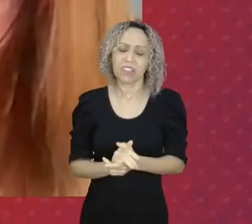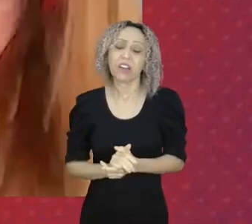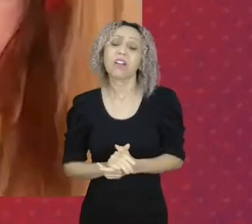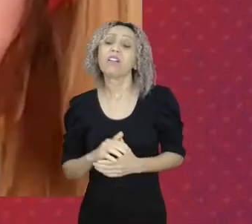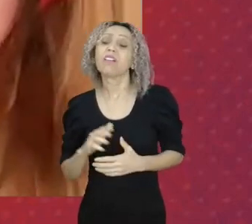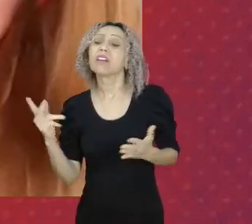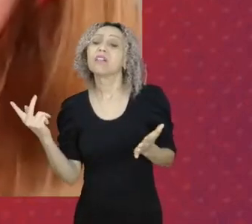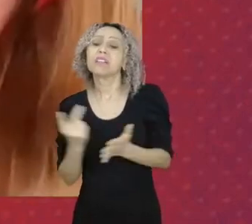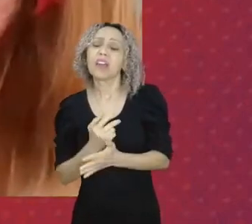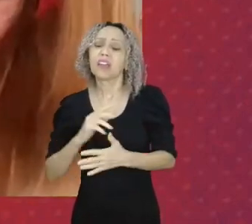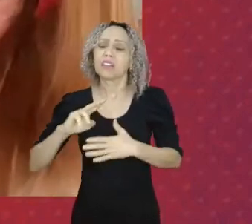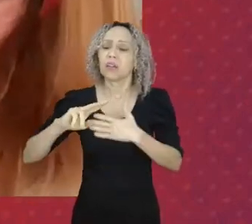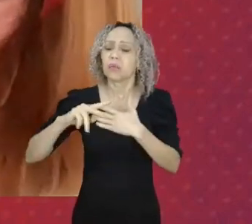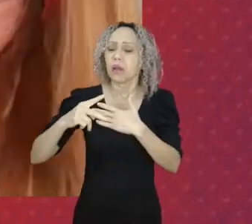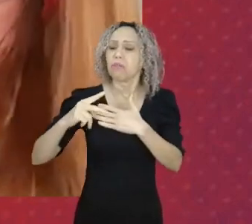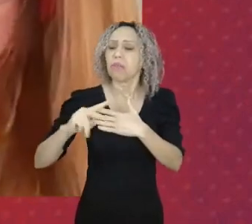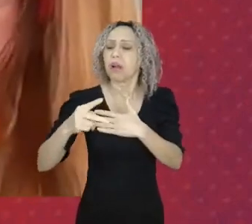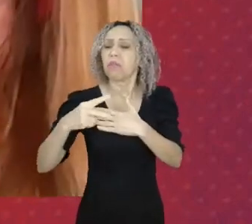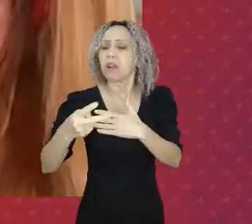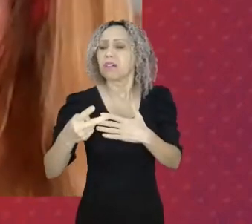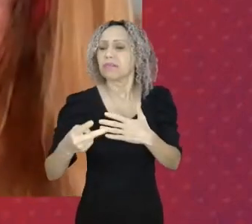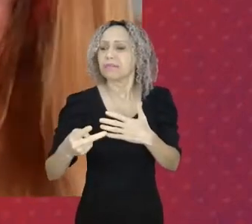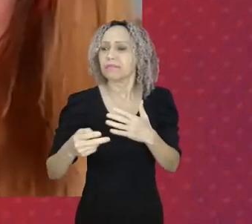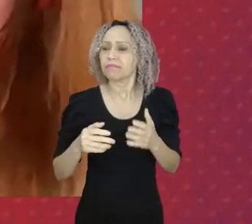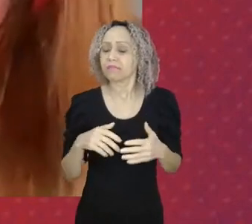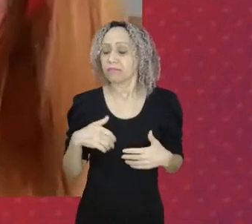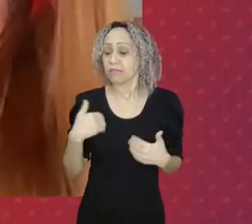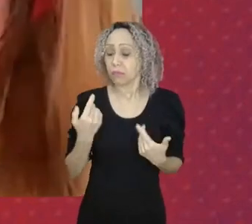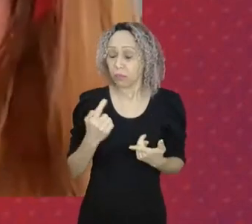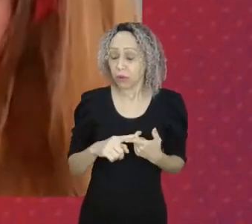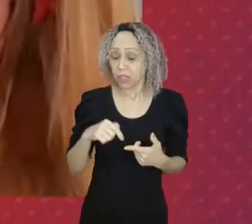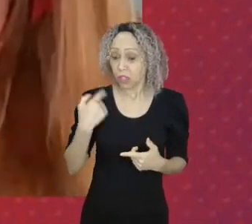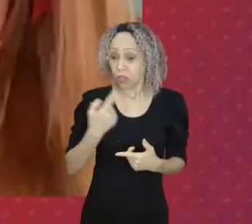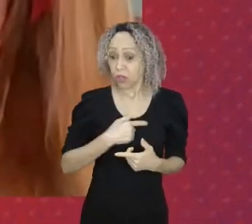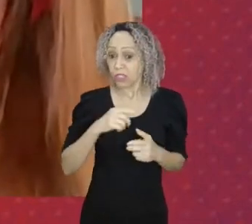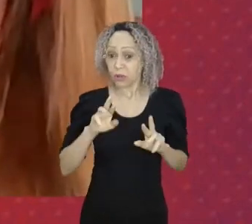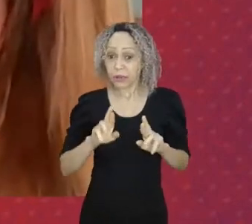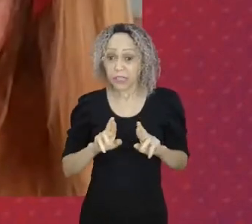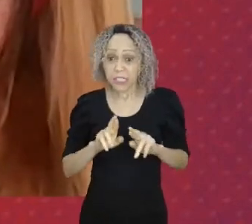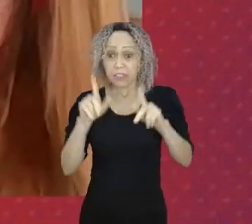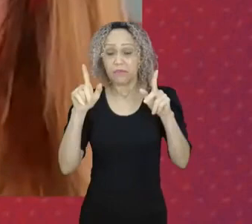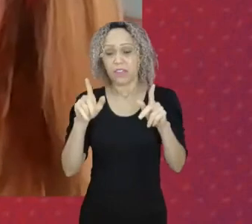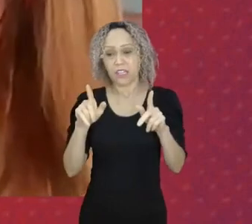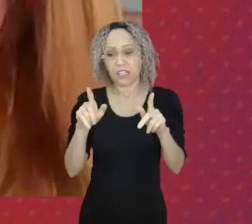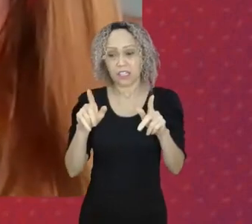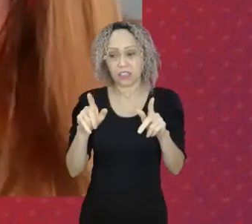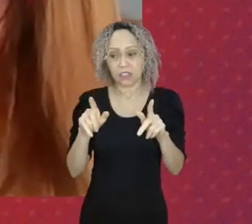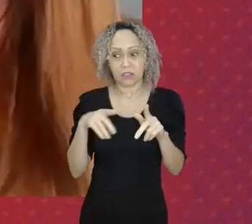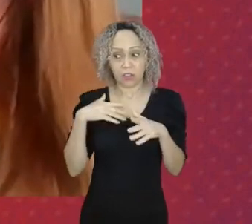de todas as vulnerabilidades que nós vivenciamos por ser quem somos, ela